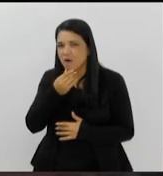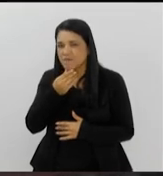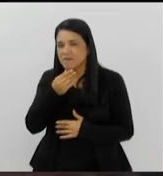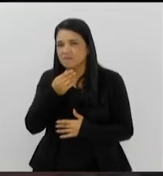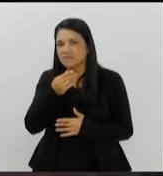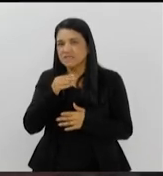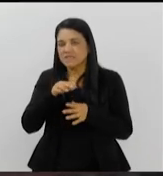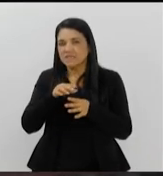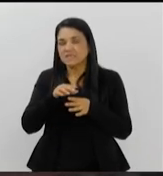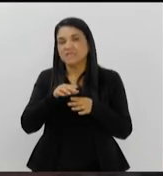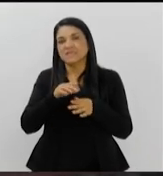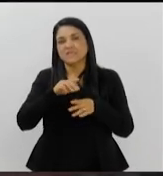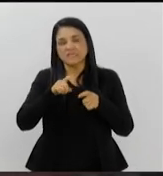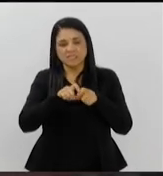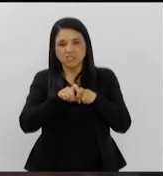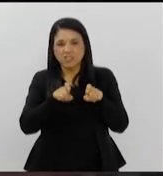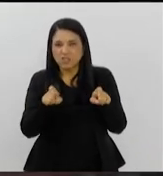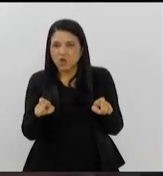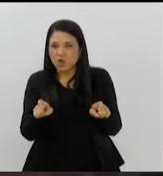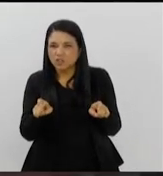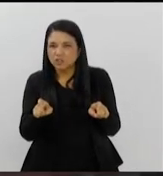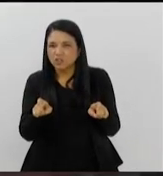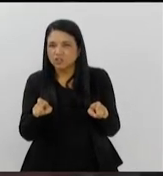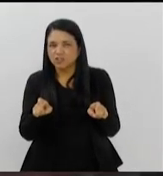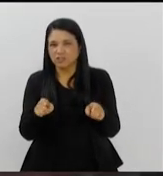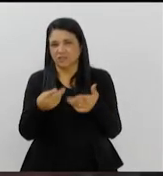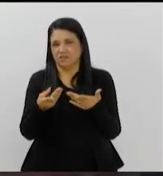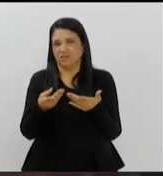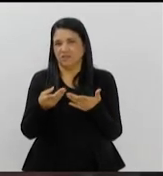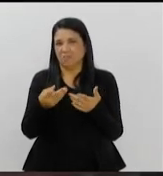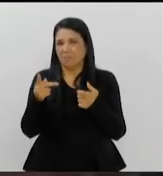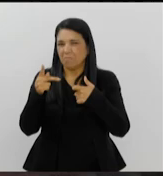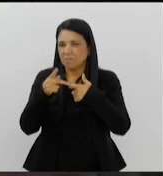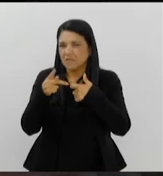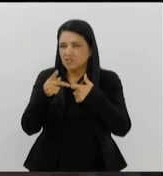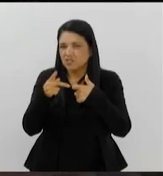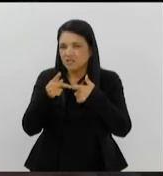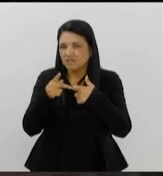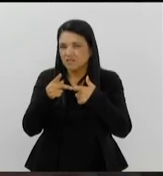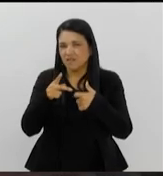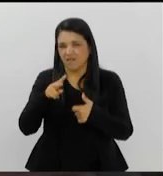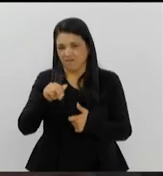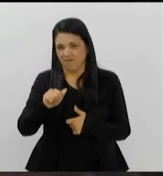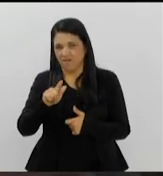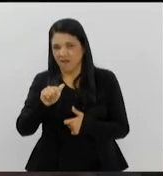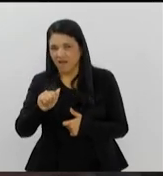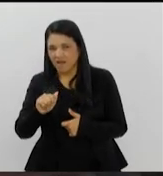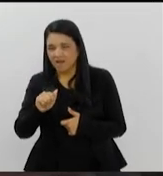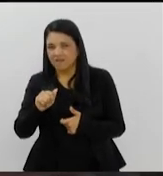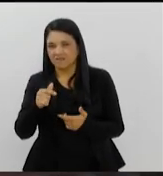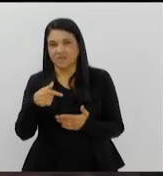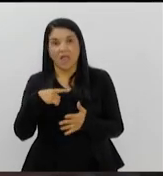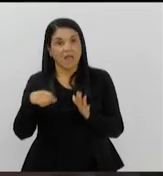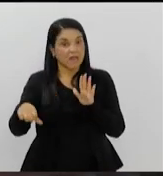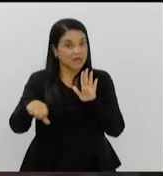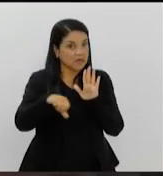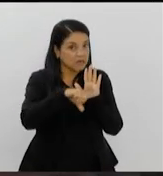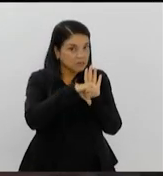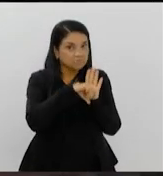em ginecologia, em pediatria, isso é criminoso. Além de